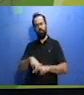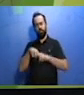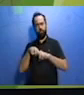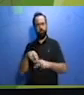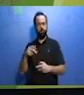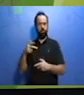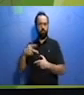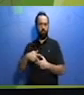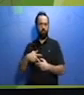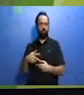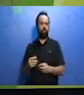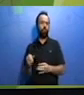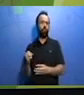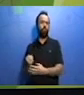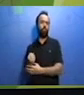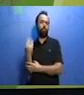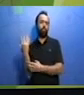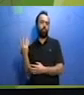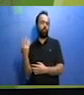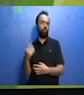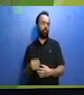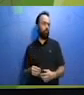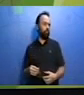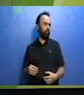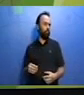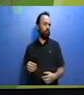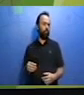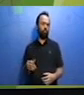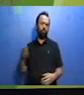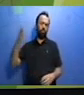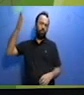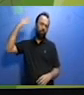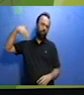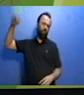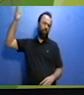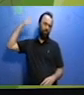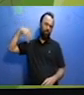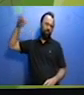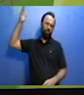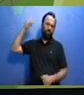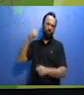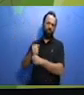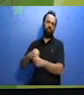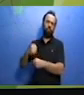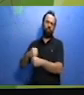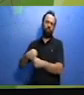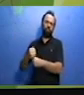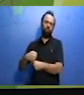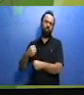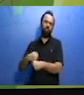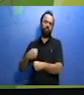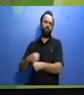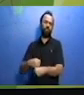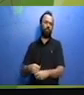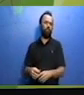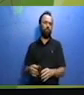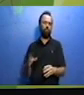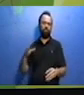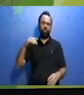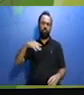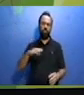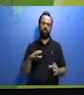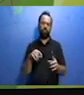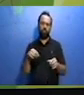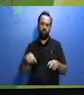A origem do petróleo. O petróleo teve origem há milhões de anos, quando no fundo dos oceanos se